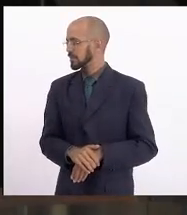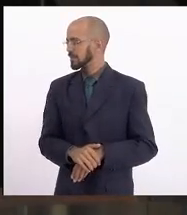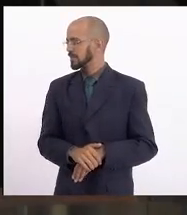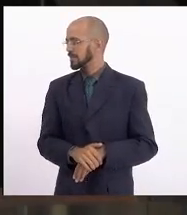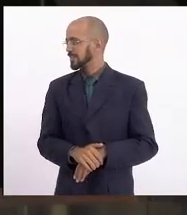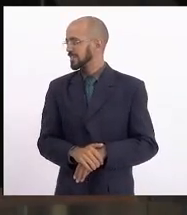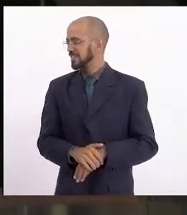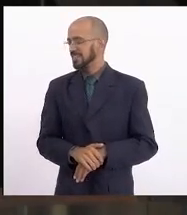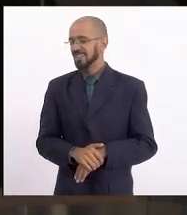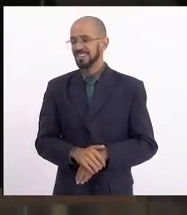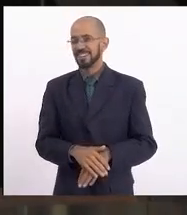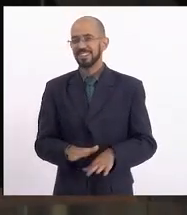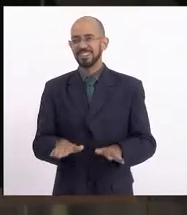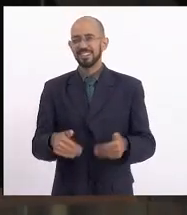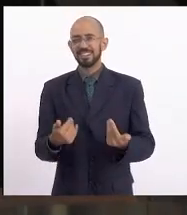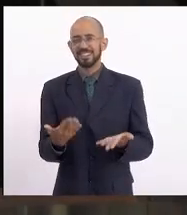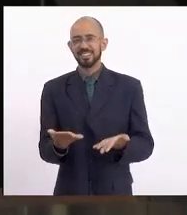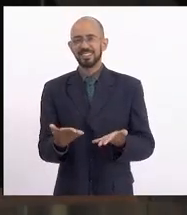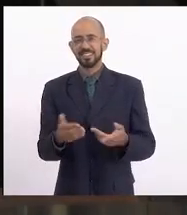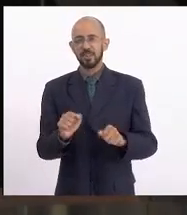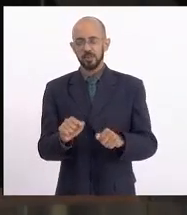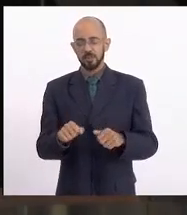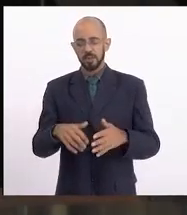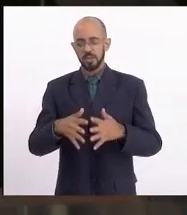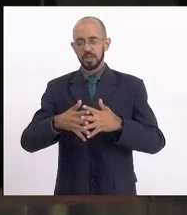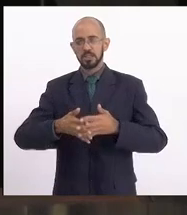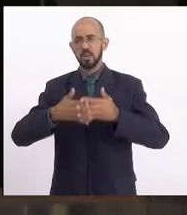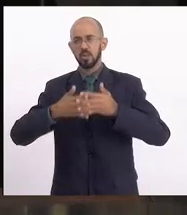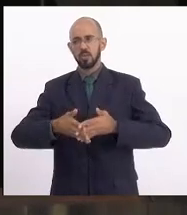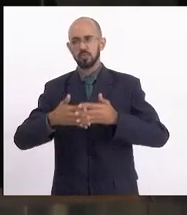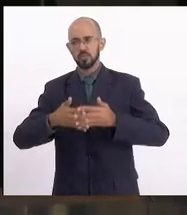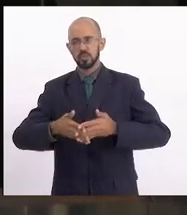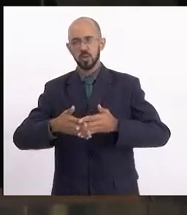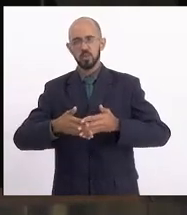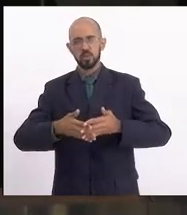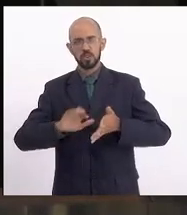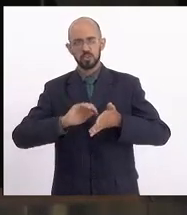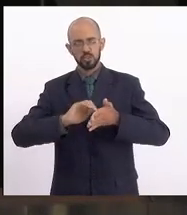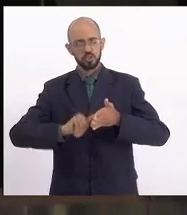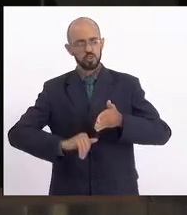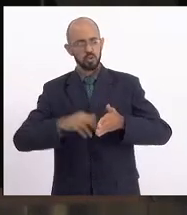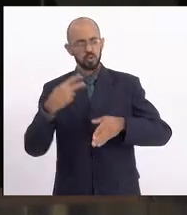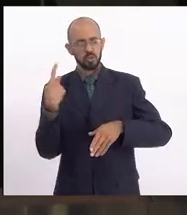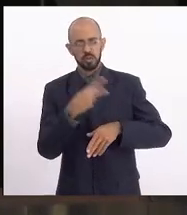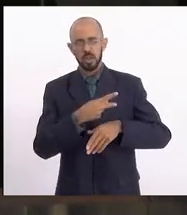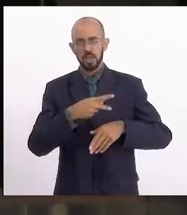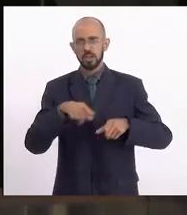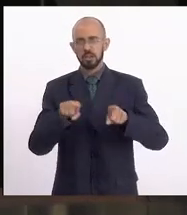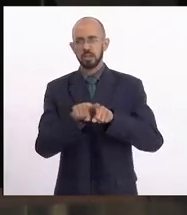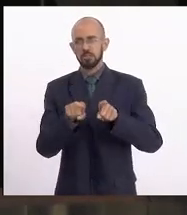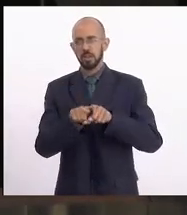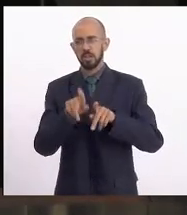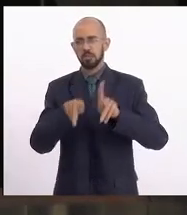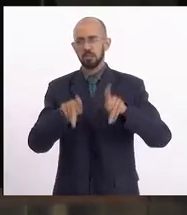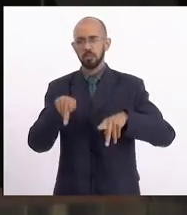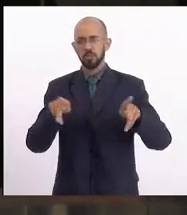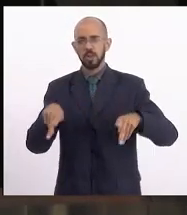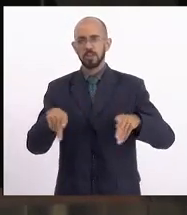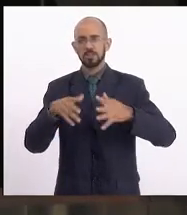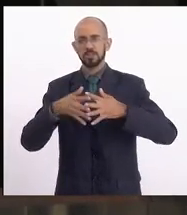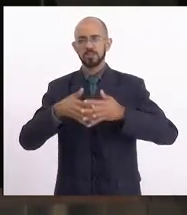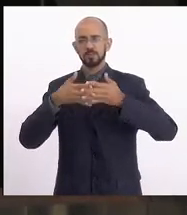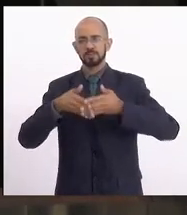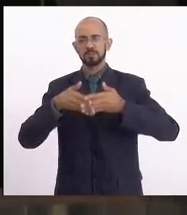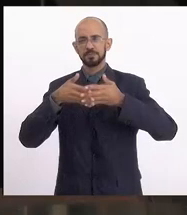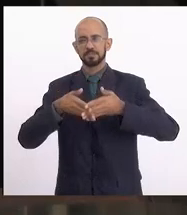na verdade, essa situação, esse imbróglio, tomou do Rubinho e tomou do povo de Petrópolis 1 ano de mandato do seu